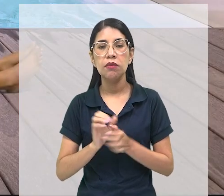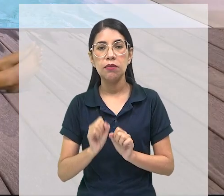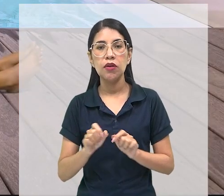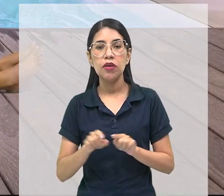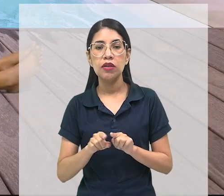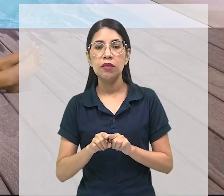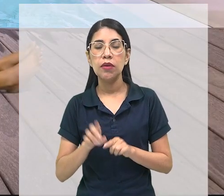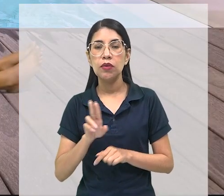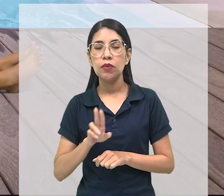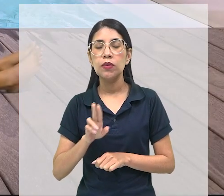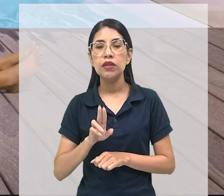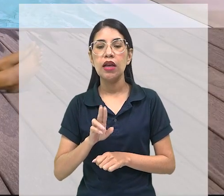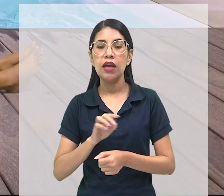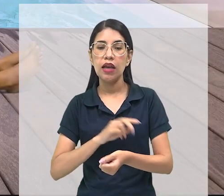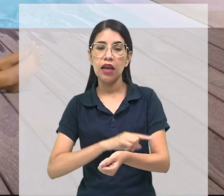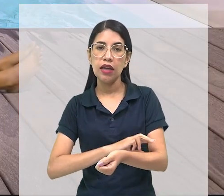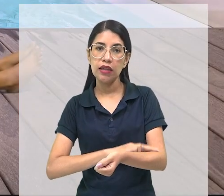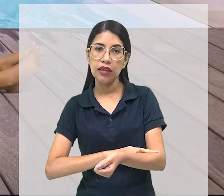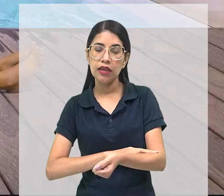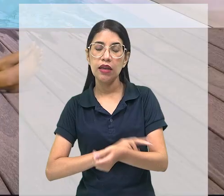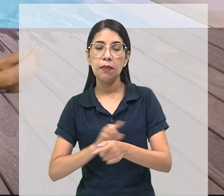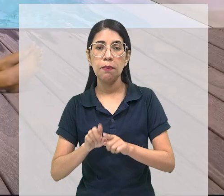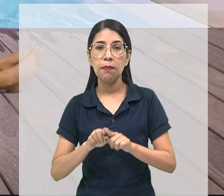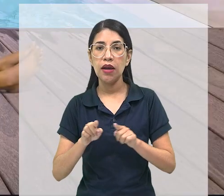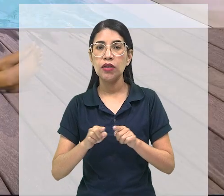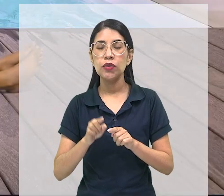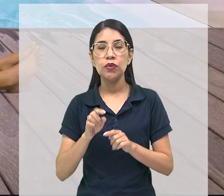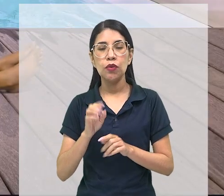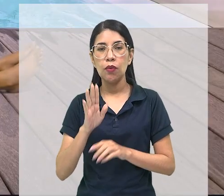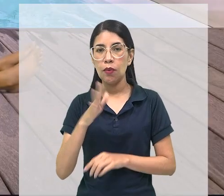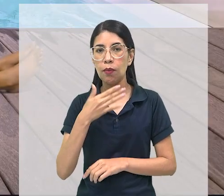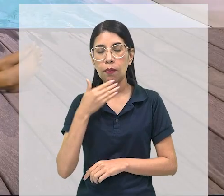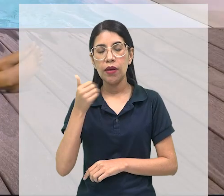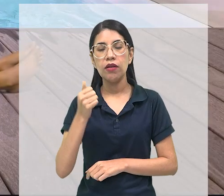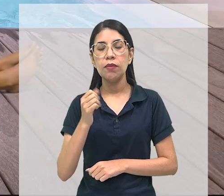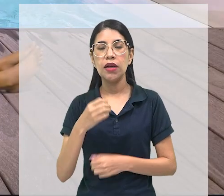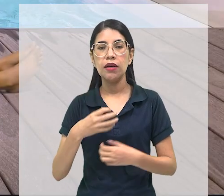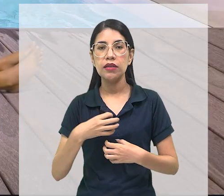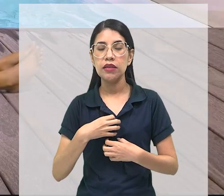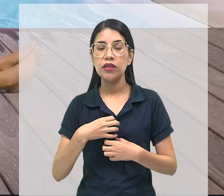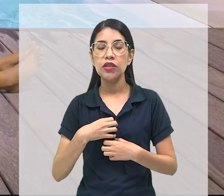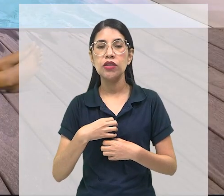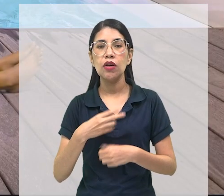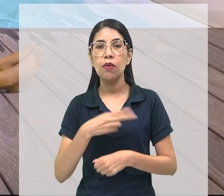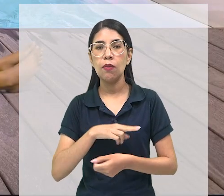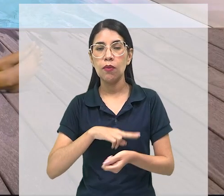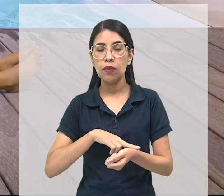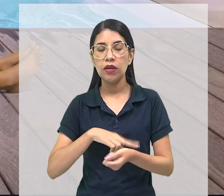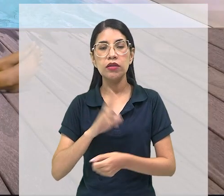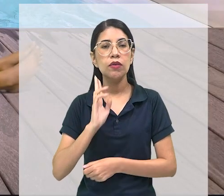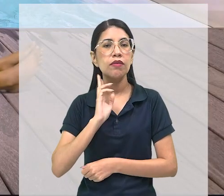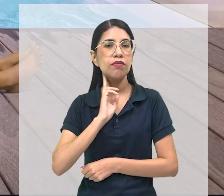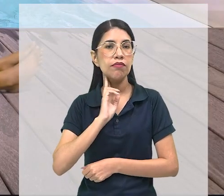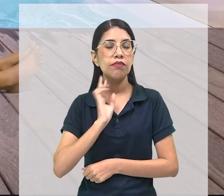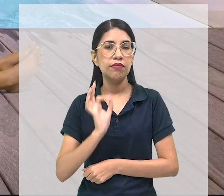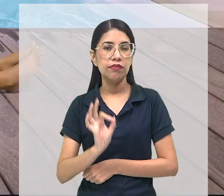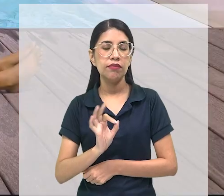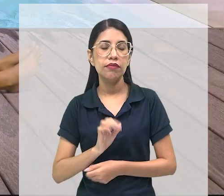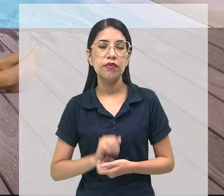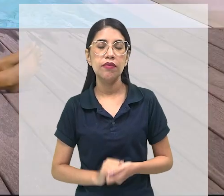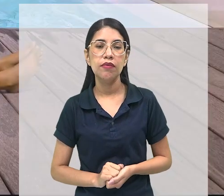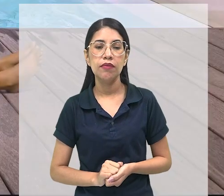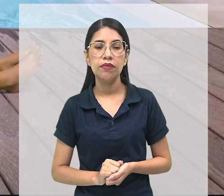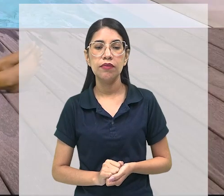a artéria braquial, né? Mas a melhor de todas para sentir é nessa aqui do pescoço, tá bom? Então você vai